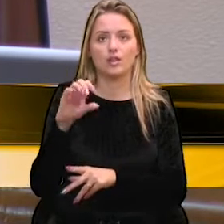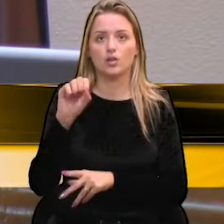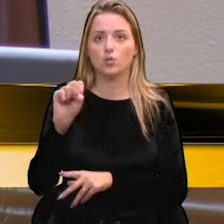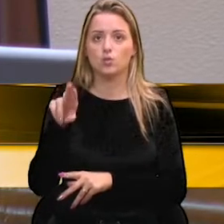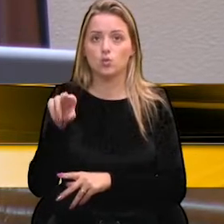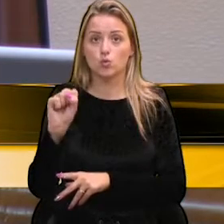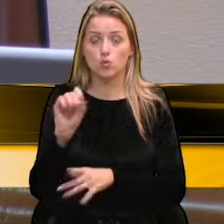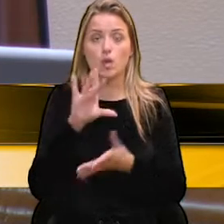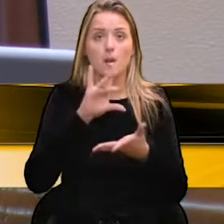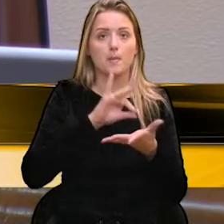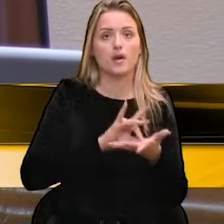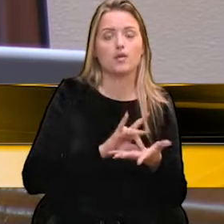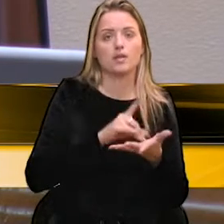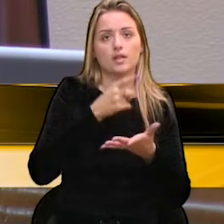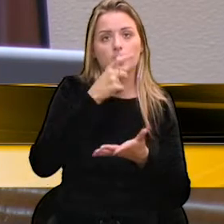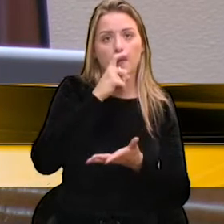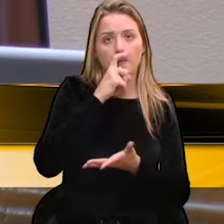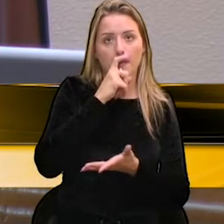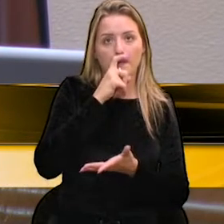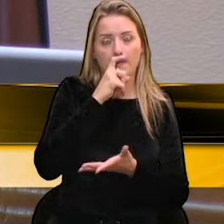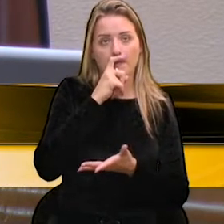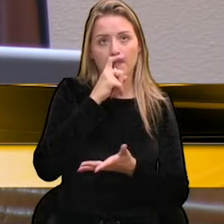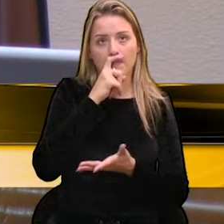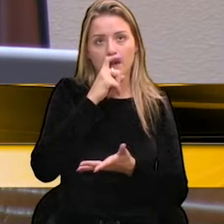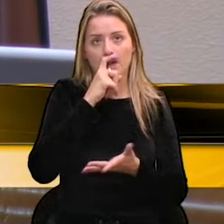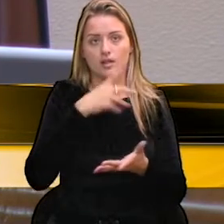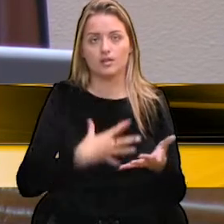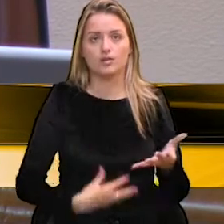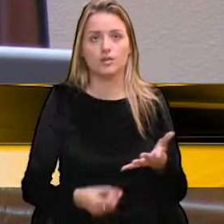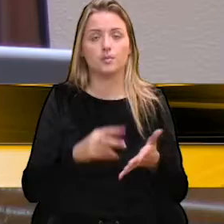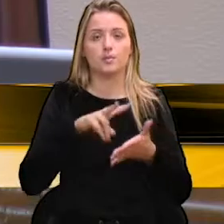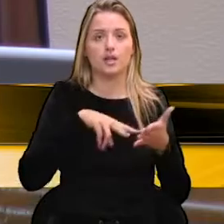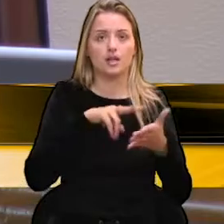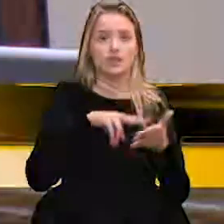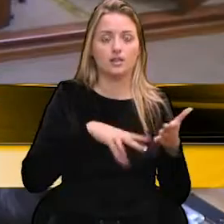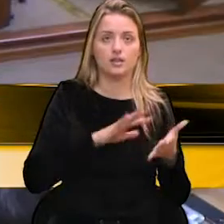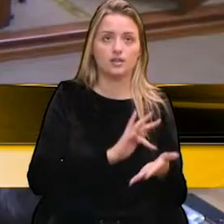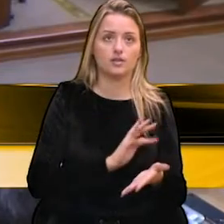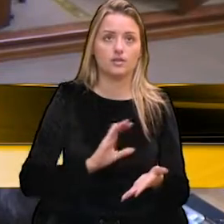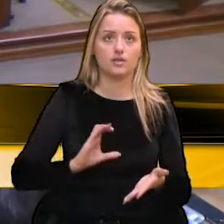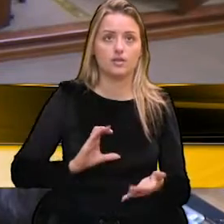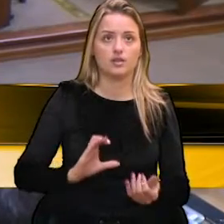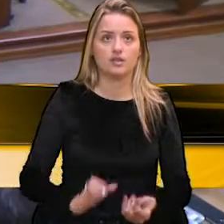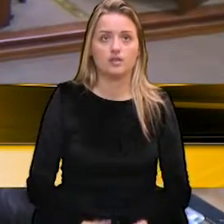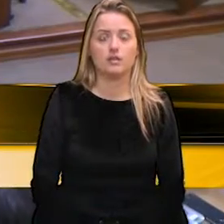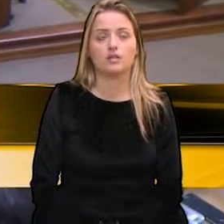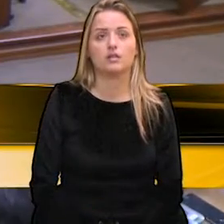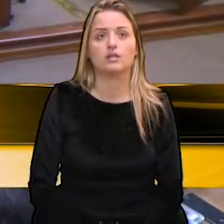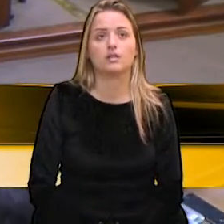de paternidade biológica. E o relator ad hoc, vereador Flávio Cassina.